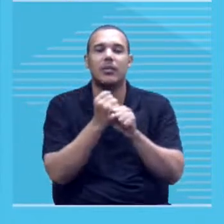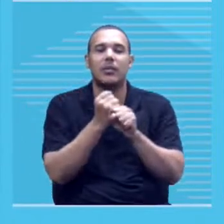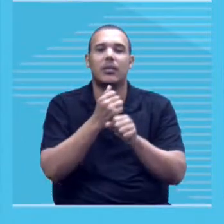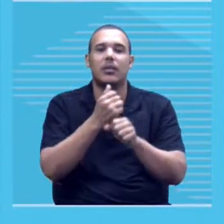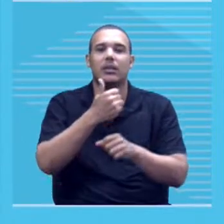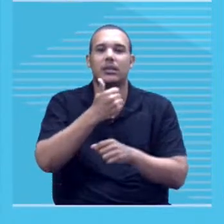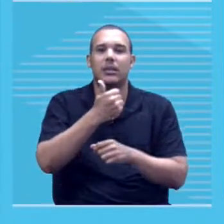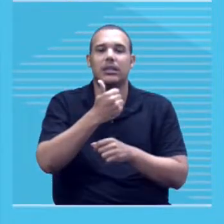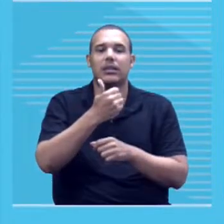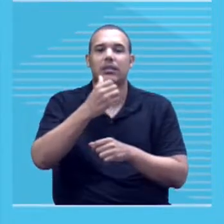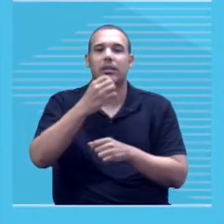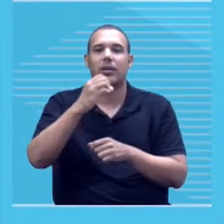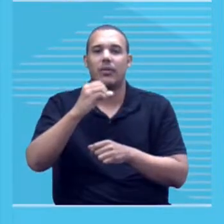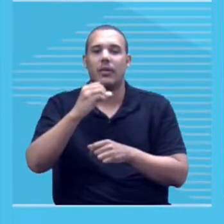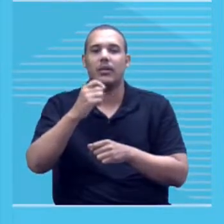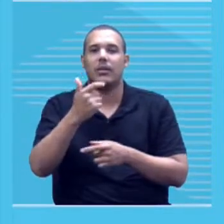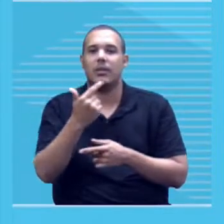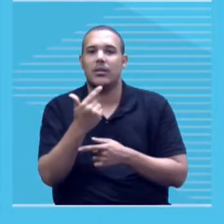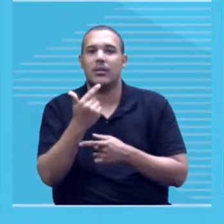192